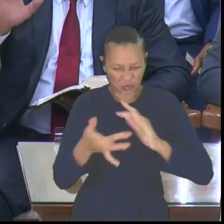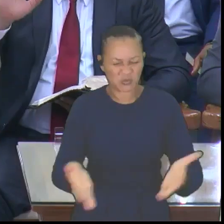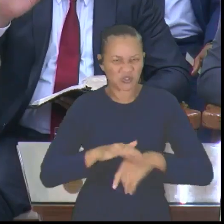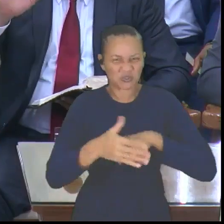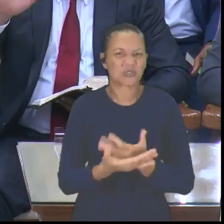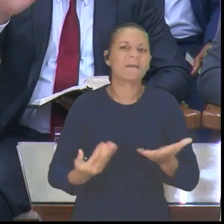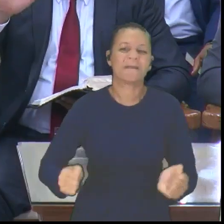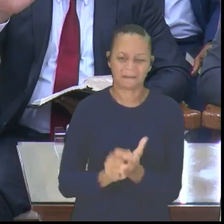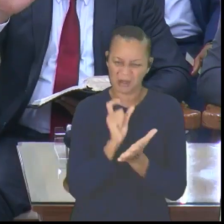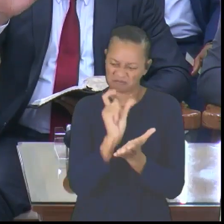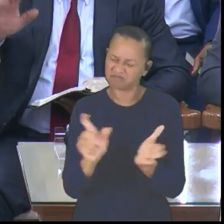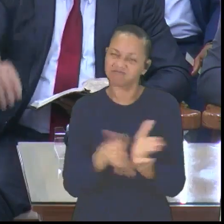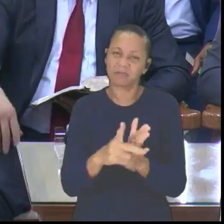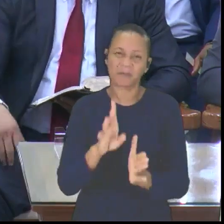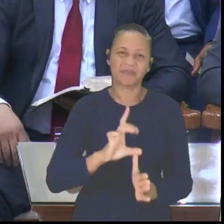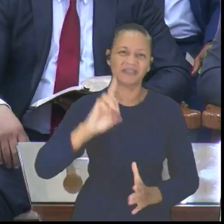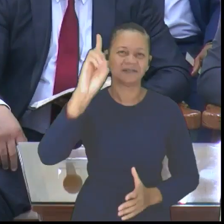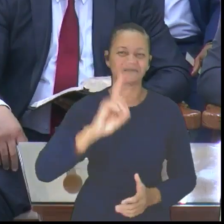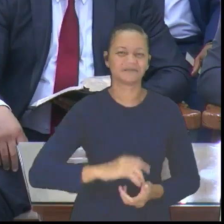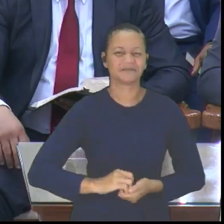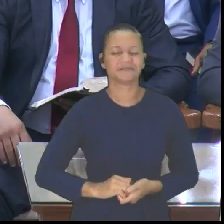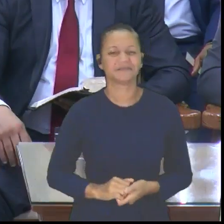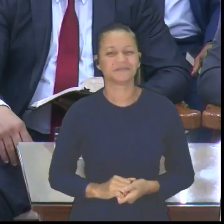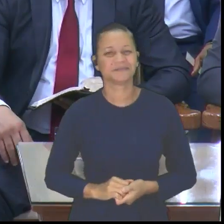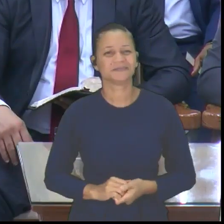noite, pela palavra de Deus.